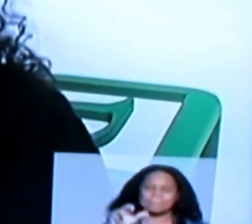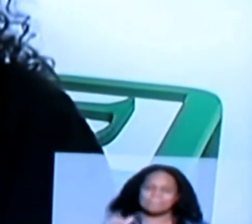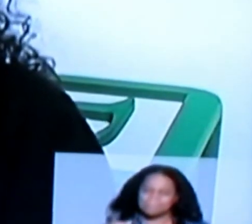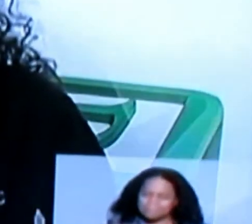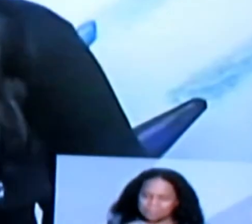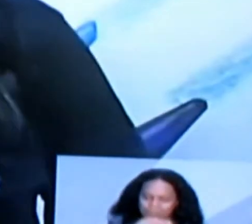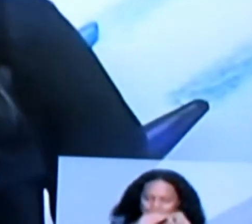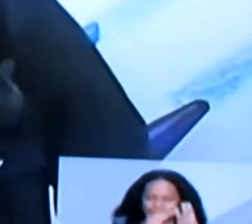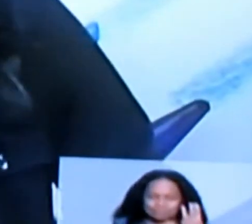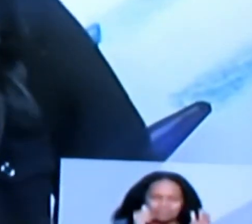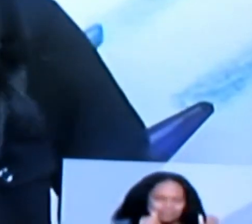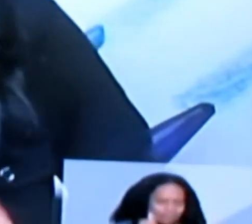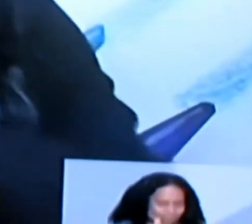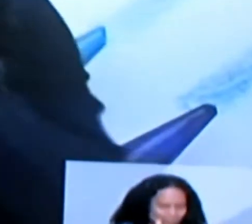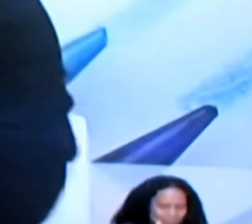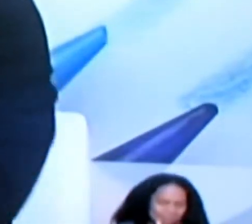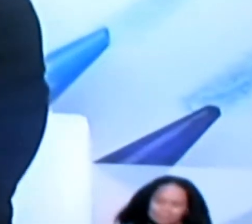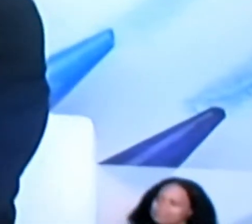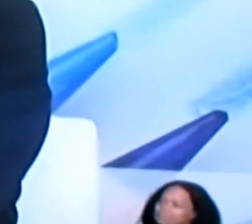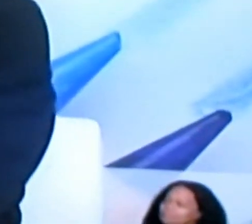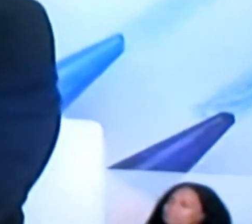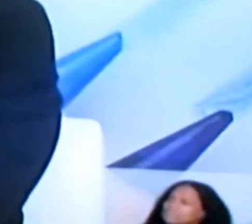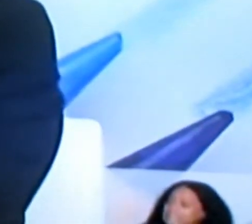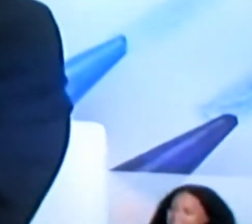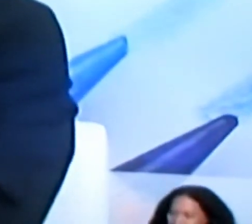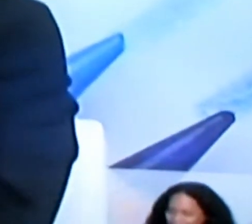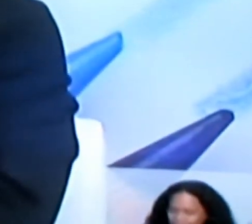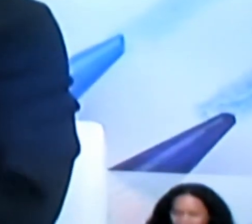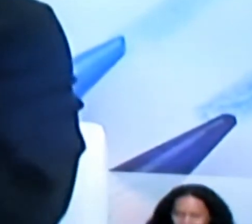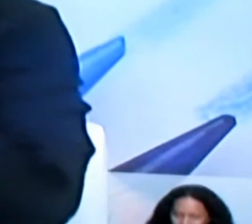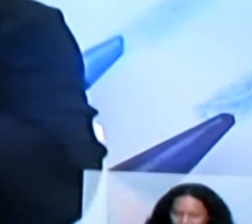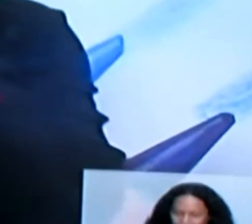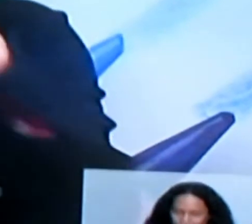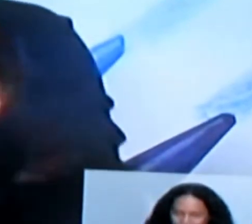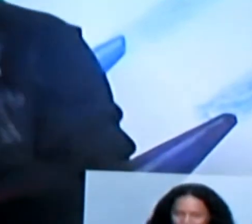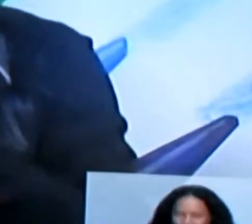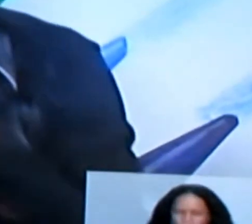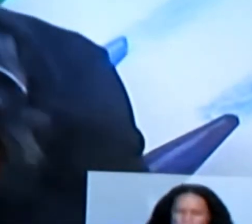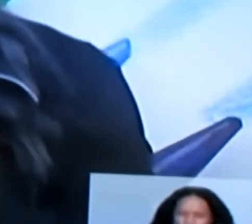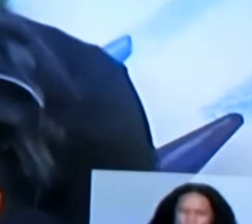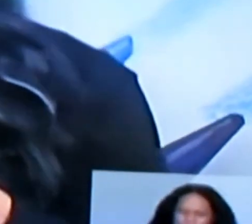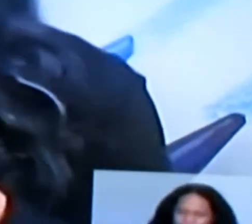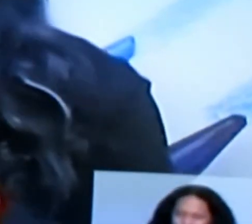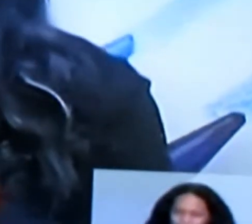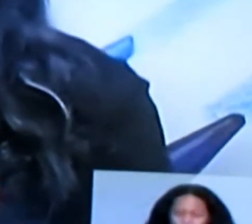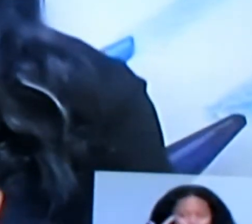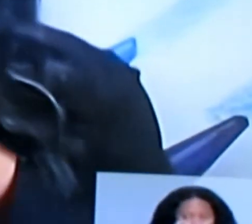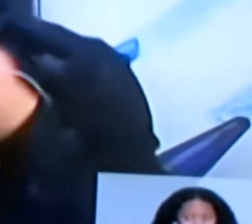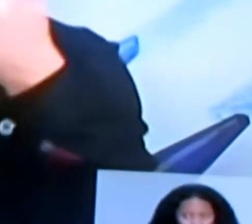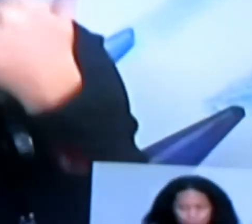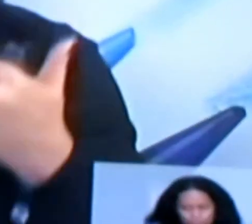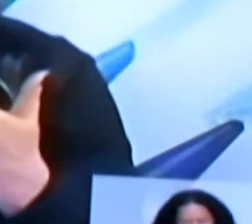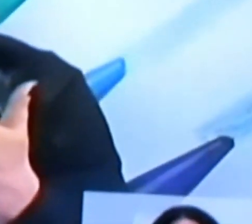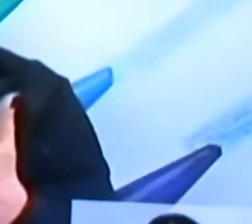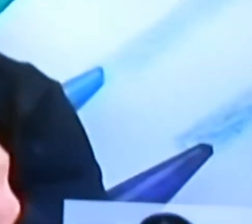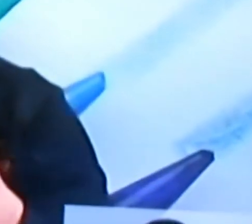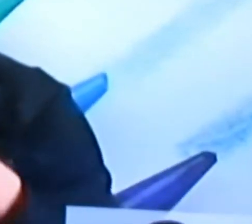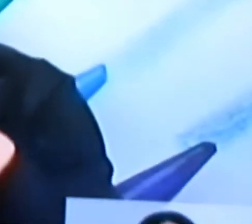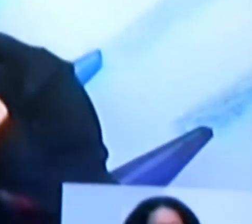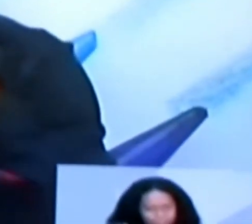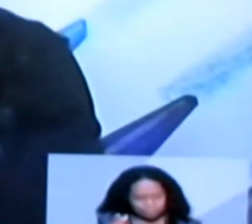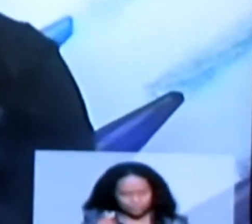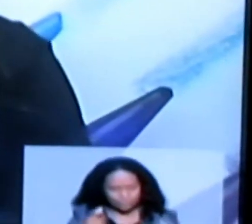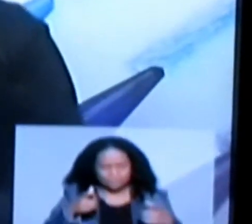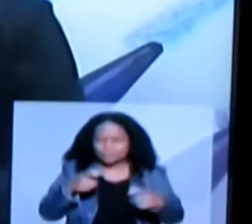Cardoso Machado. Então, gente, a gente estava falando do início aí de como vocês conquistaram o número de seguidores. O pessoal aqui da minha